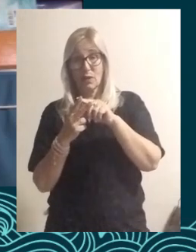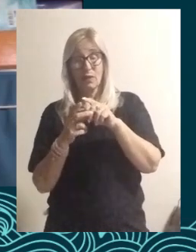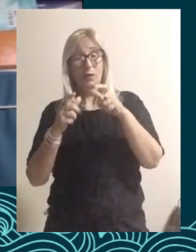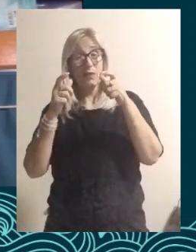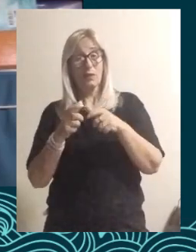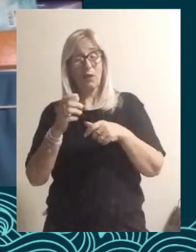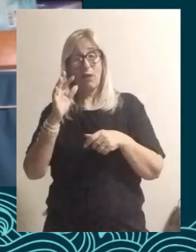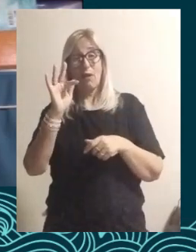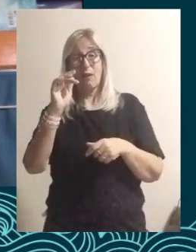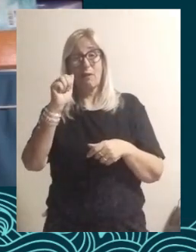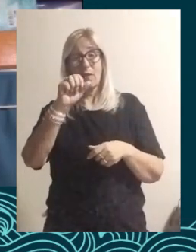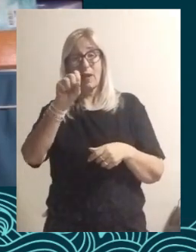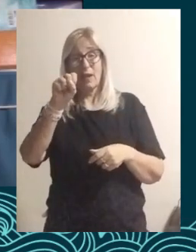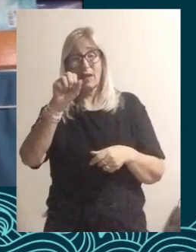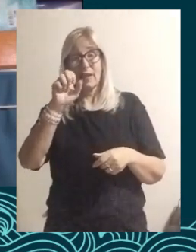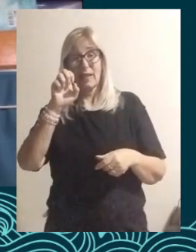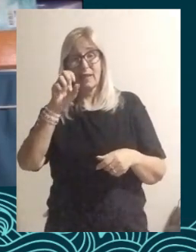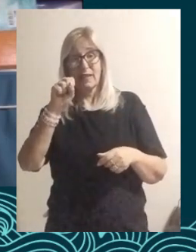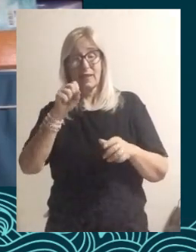né? Os dois são só fases